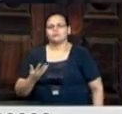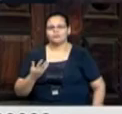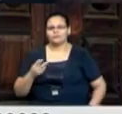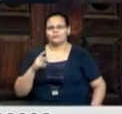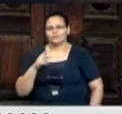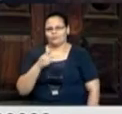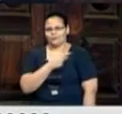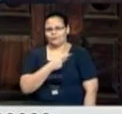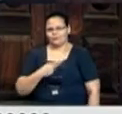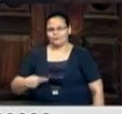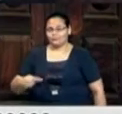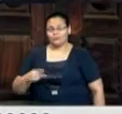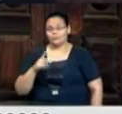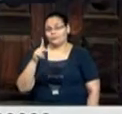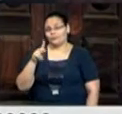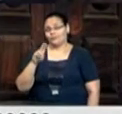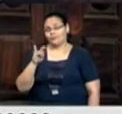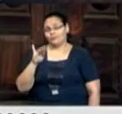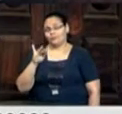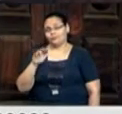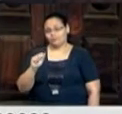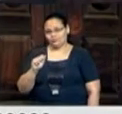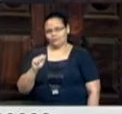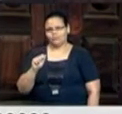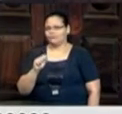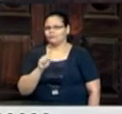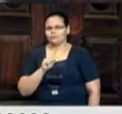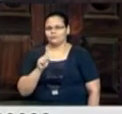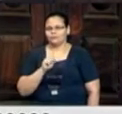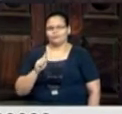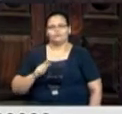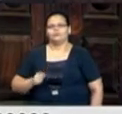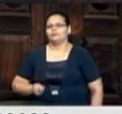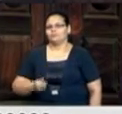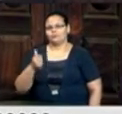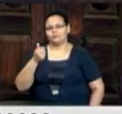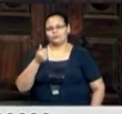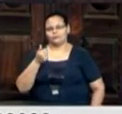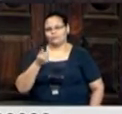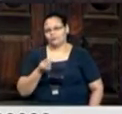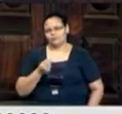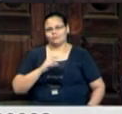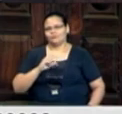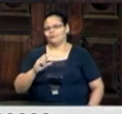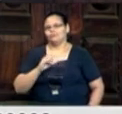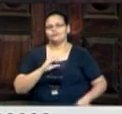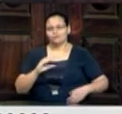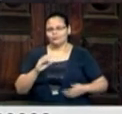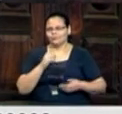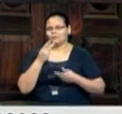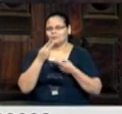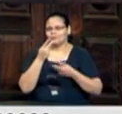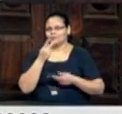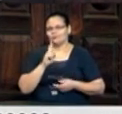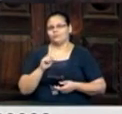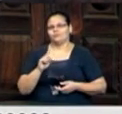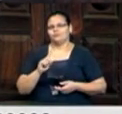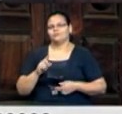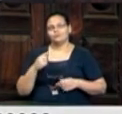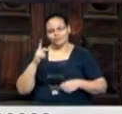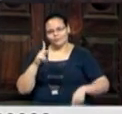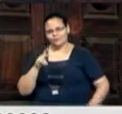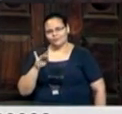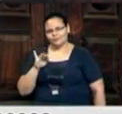A Previdência não dá déficit, como eles falam. A